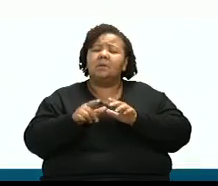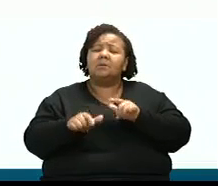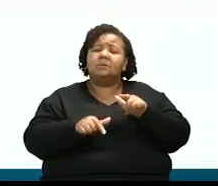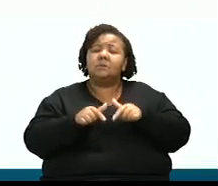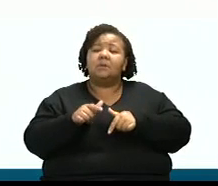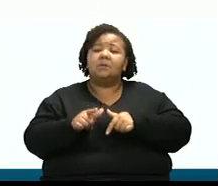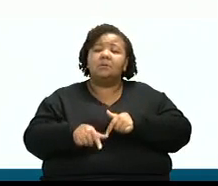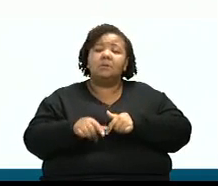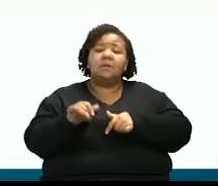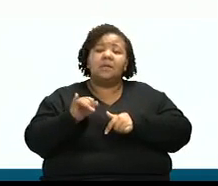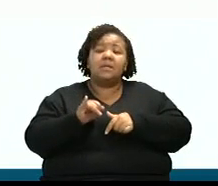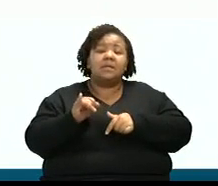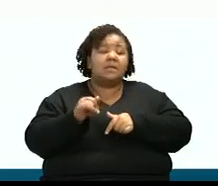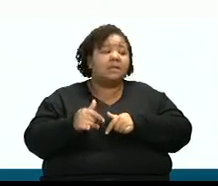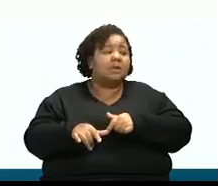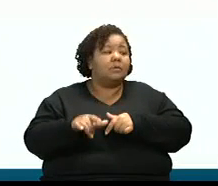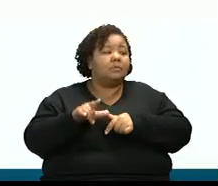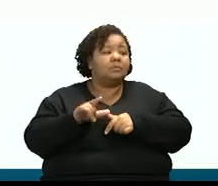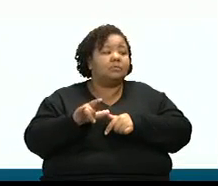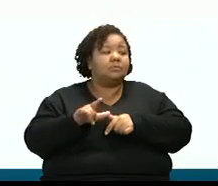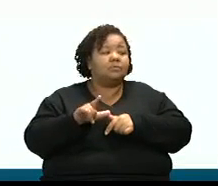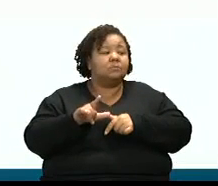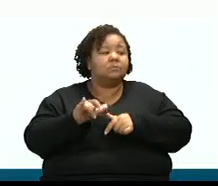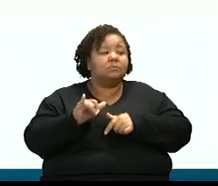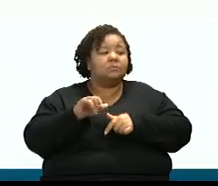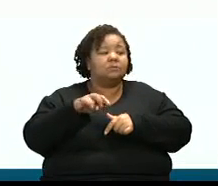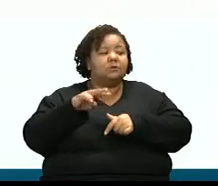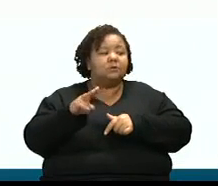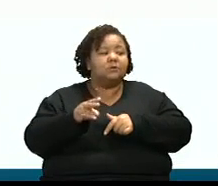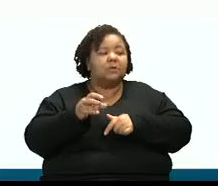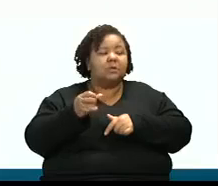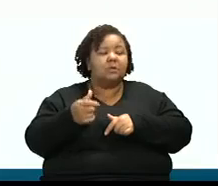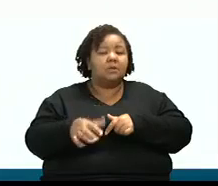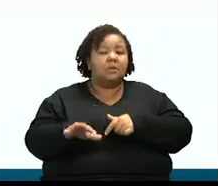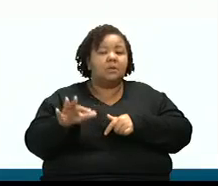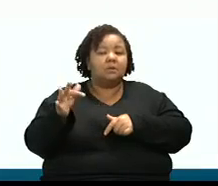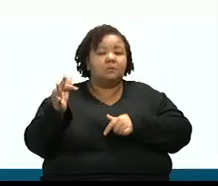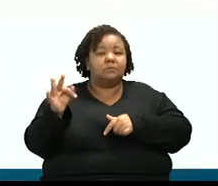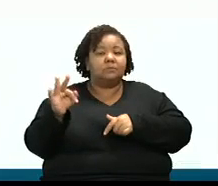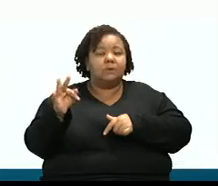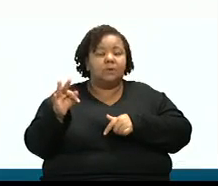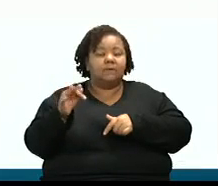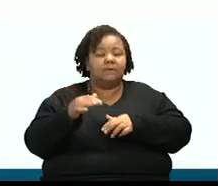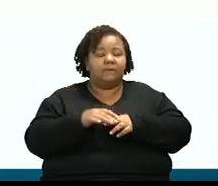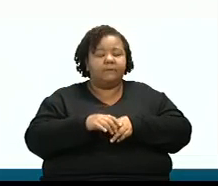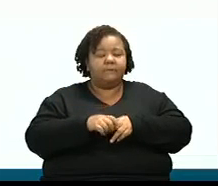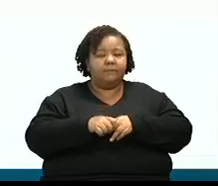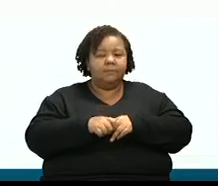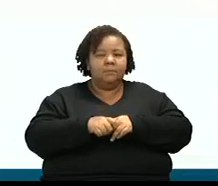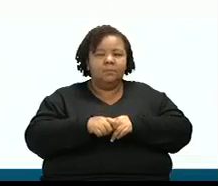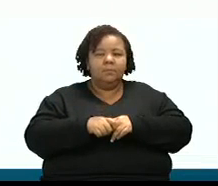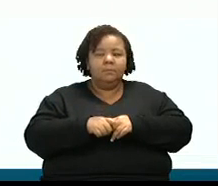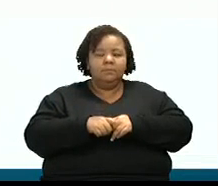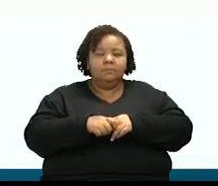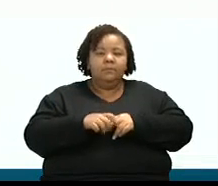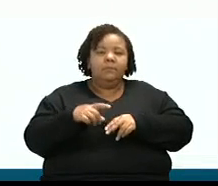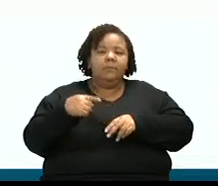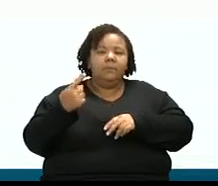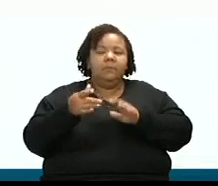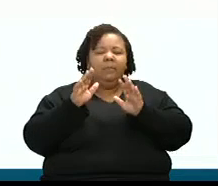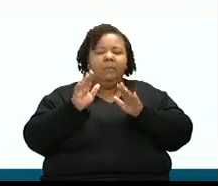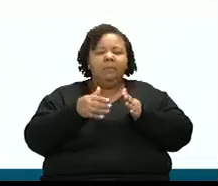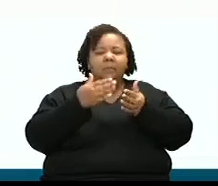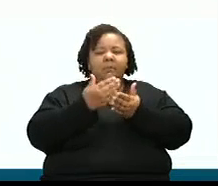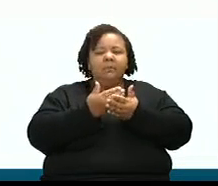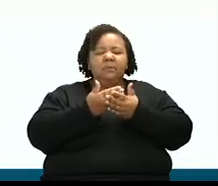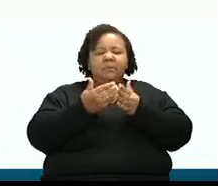de linha do campo vetorial F, do campo que nós conhecemos. Nós já estudamos os